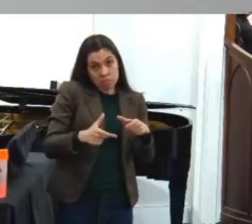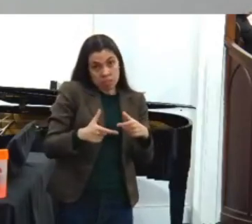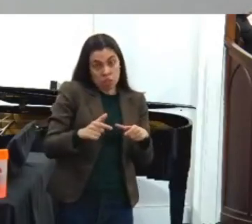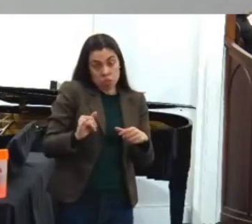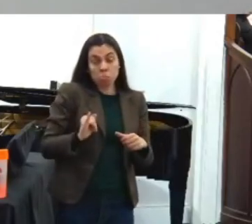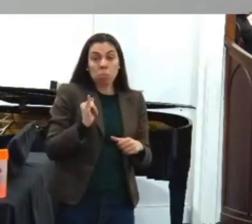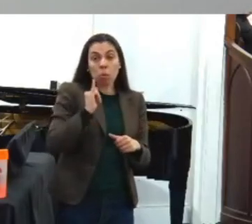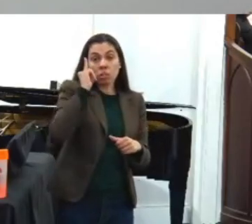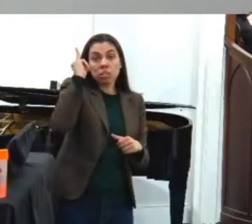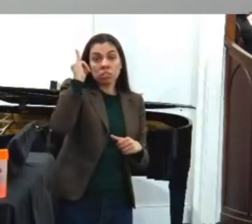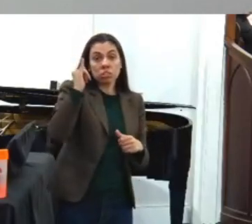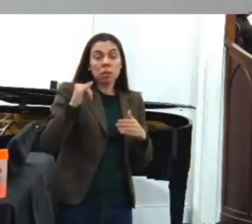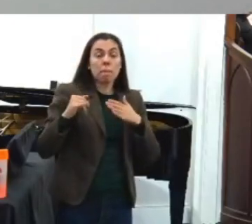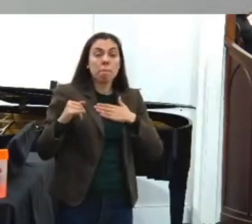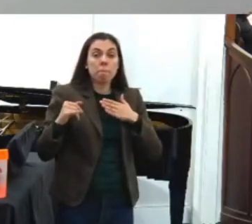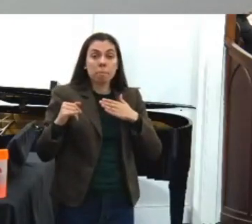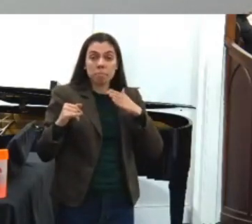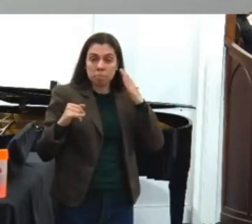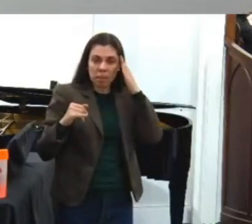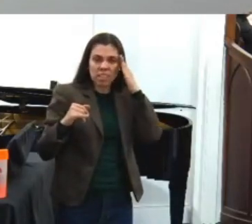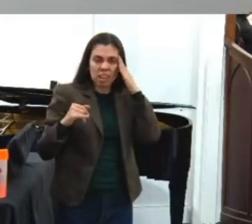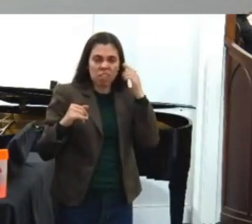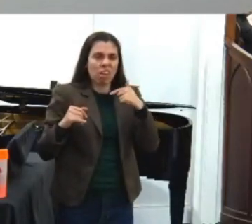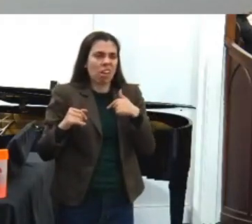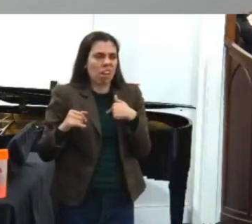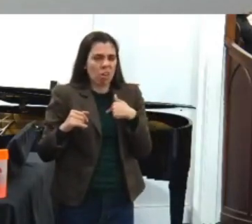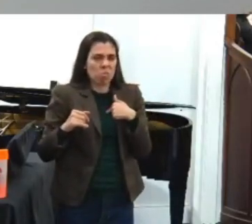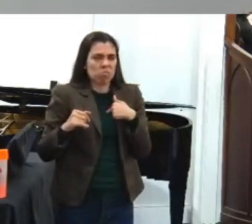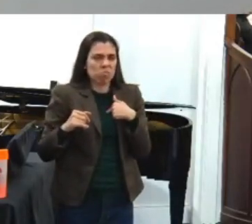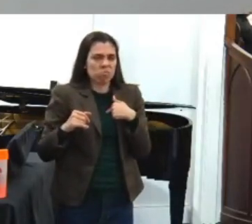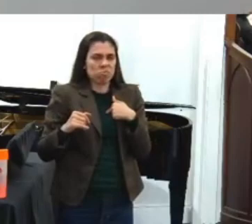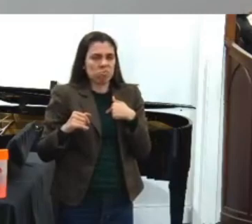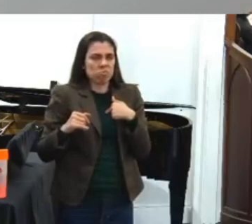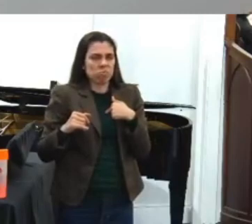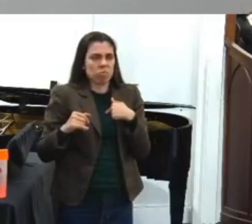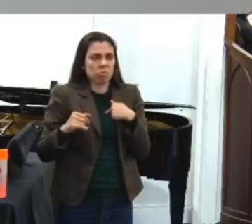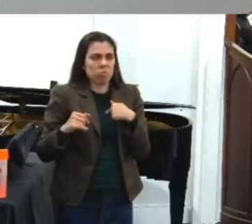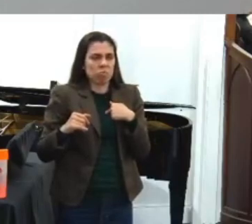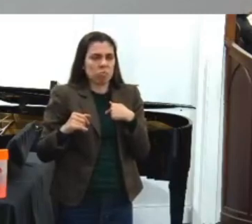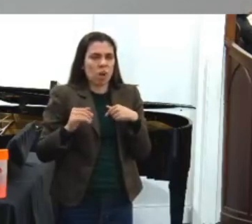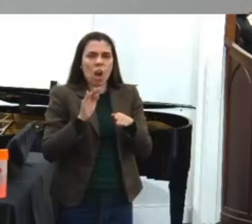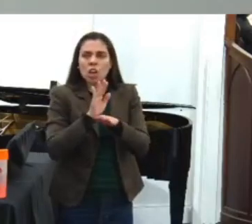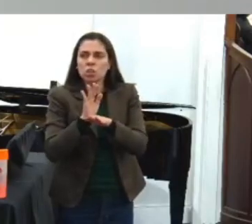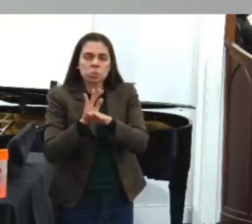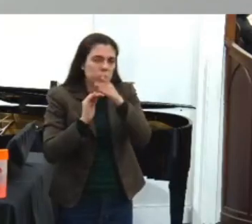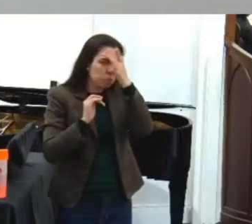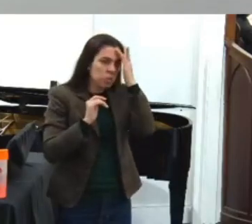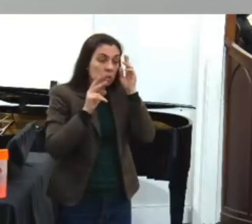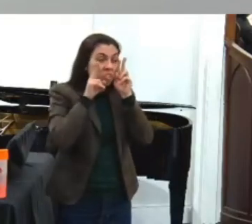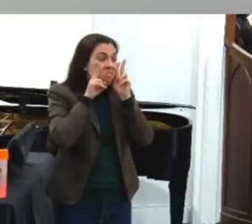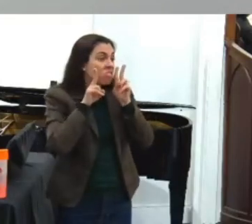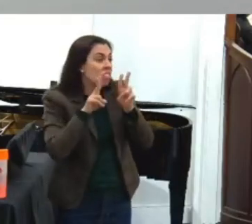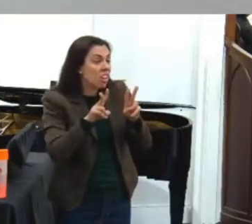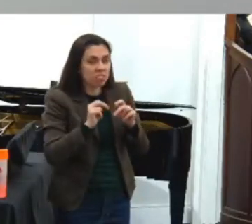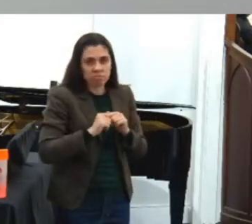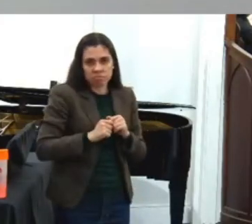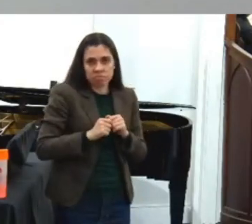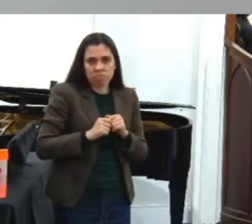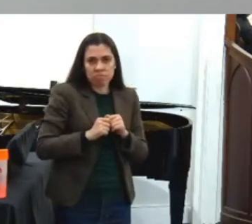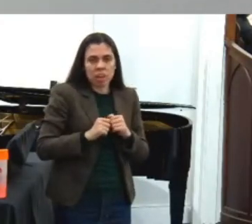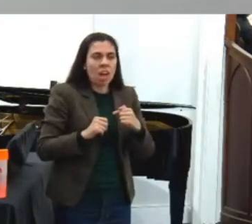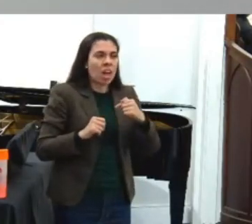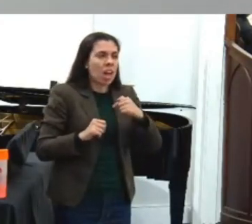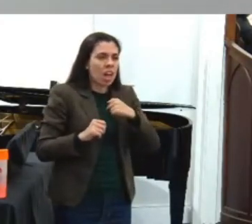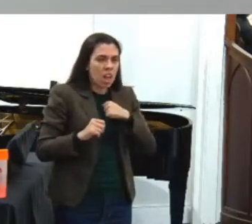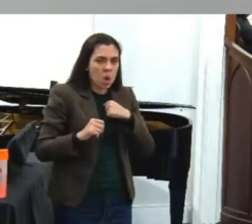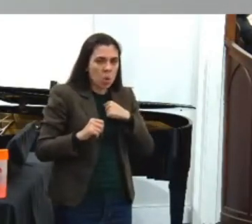eles simplesmente disseram: nós não precisamos, nós temos bastante dinheiro por si mesmos